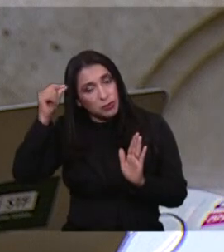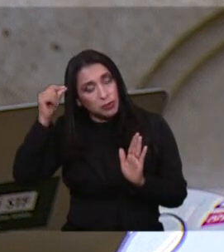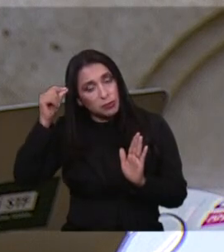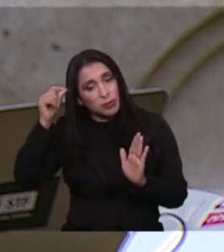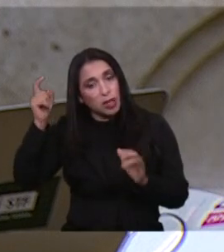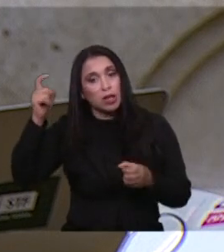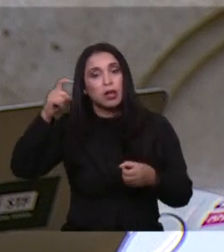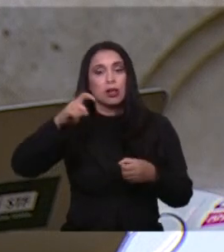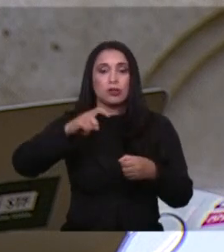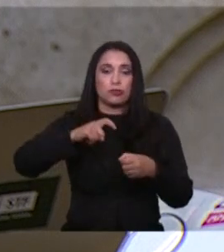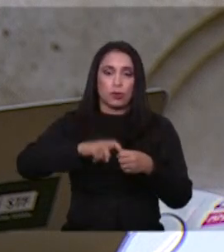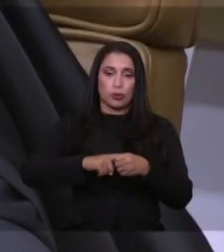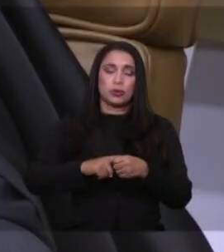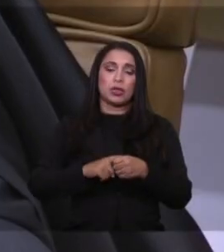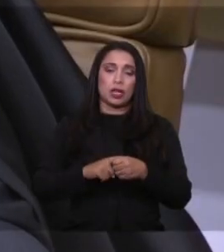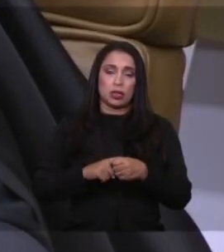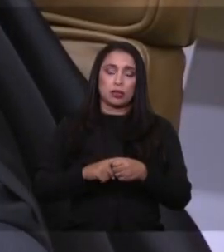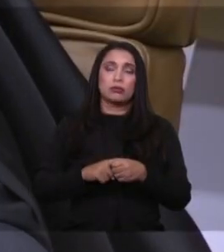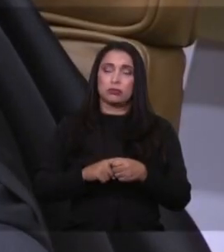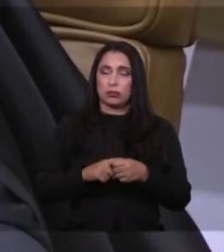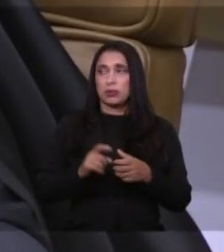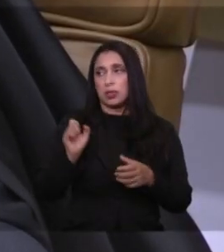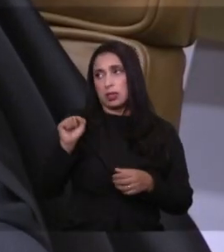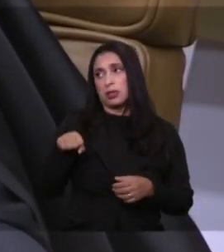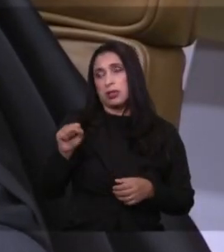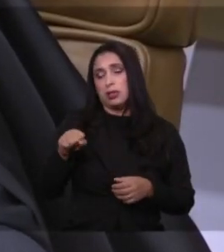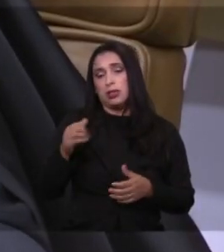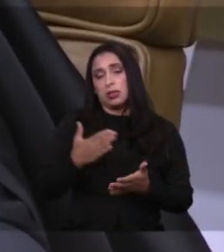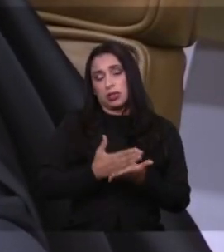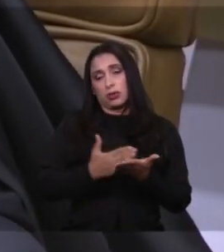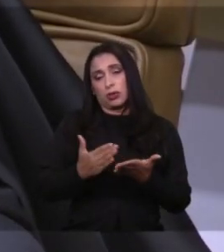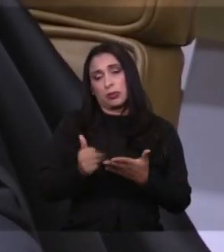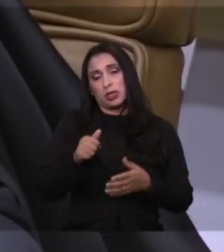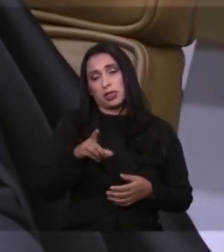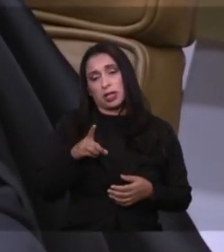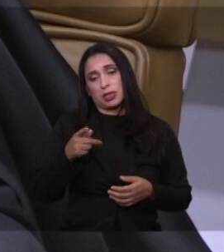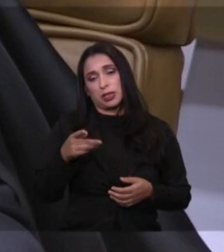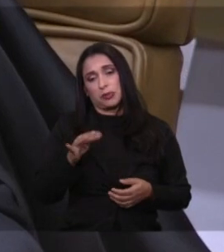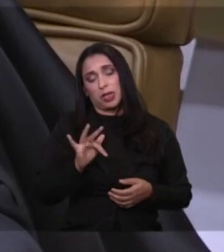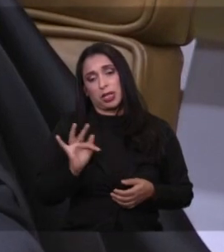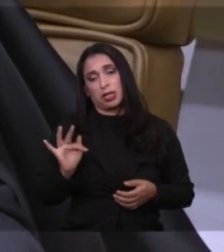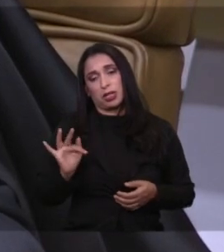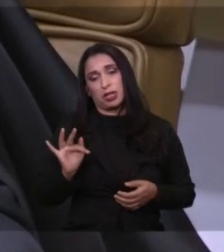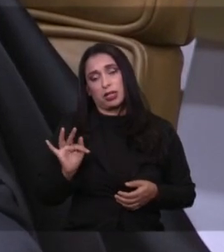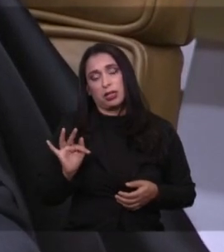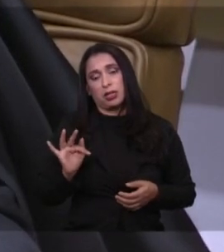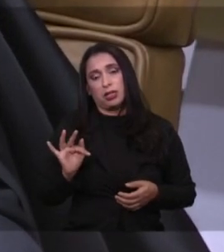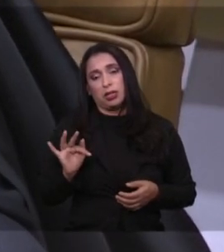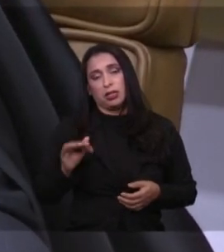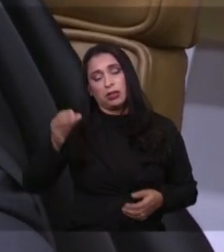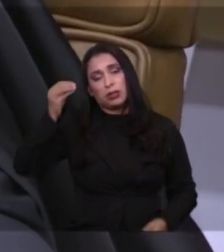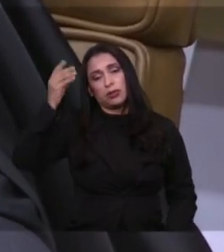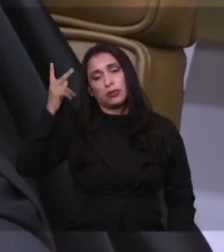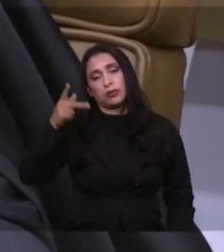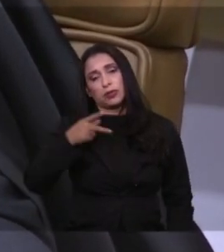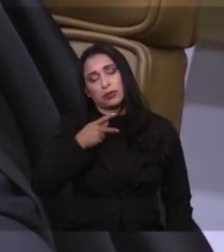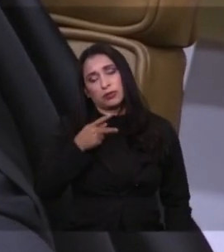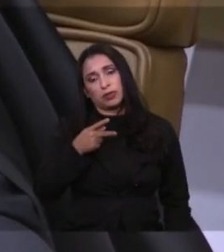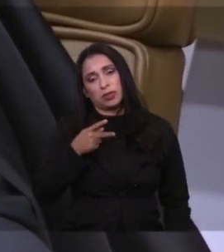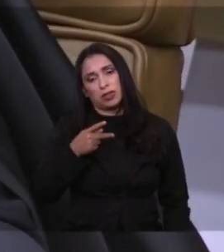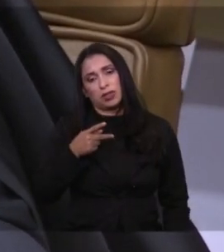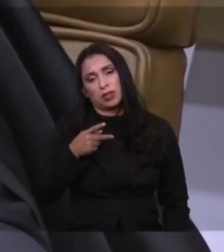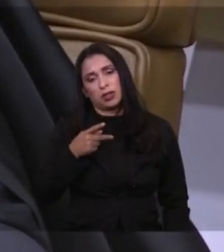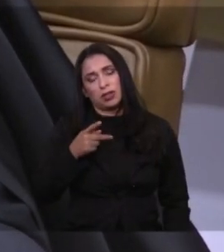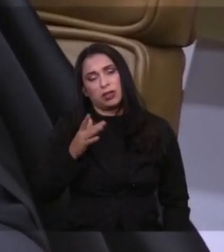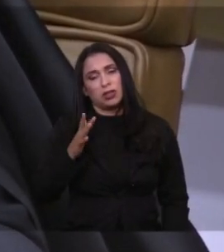voltar à posição original. Original da DPF. Não, mas nem pode mencionar. Pois bem, então não há como